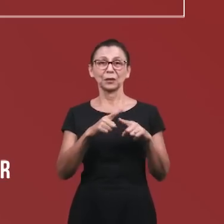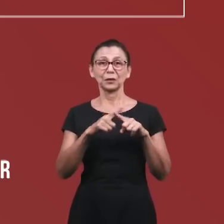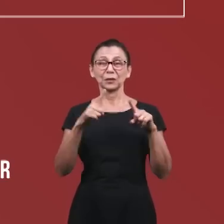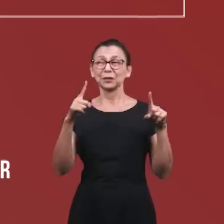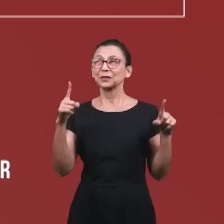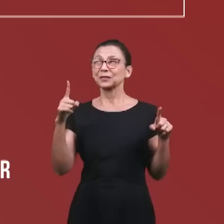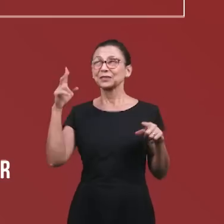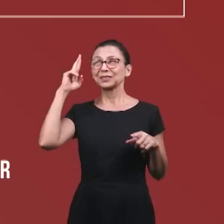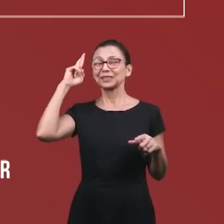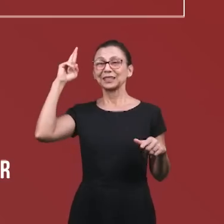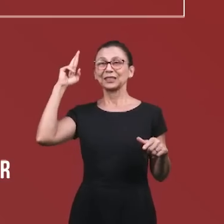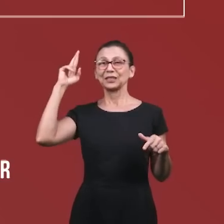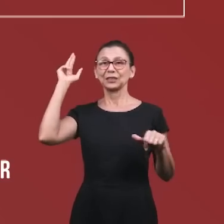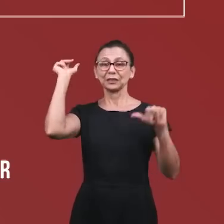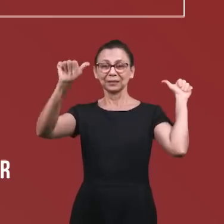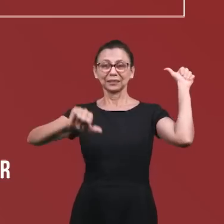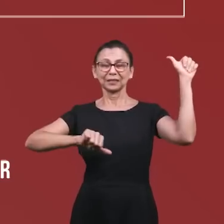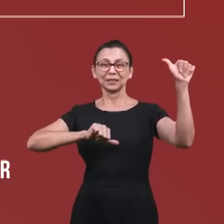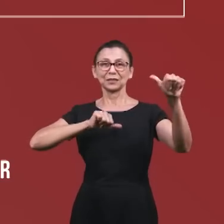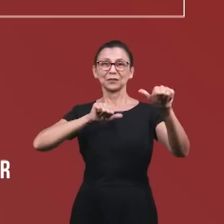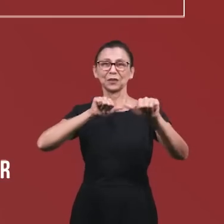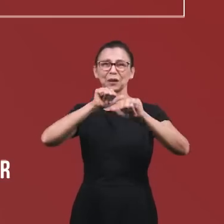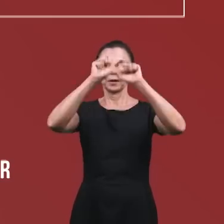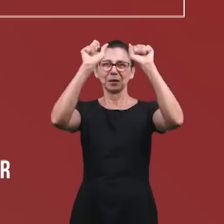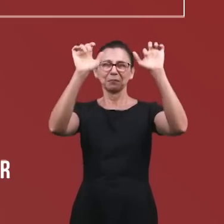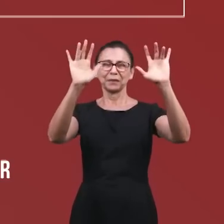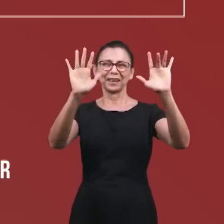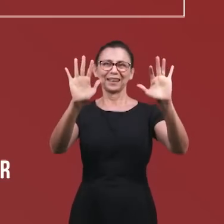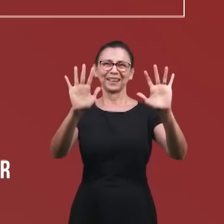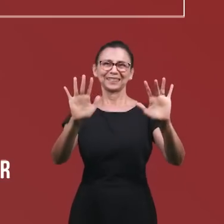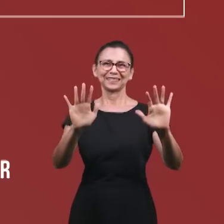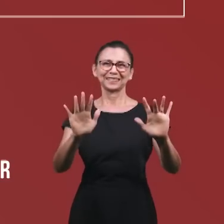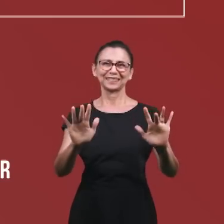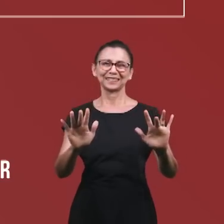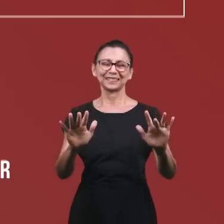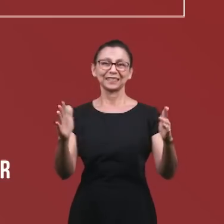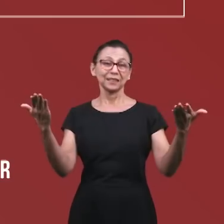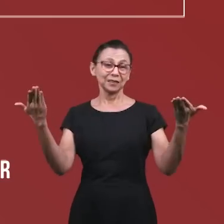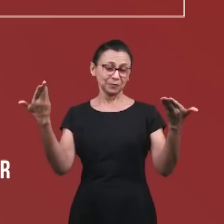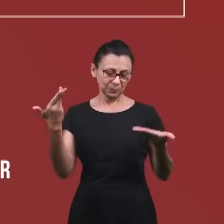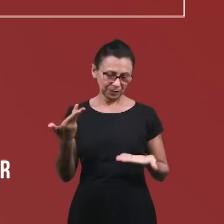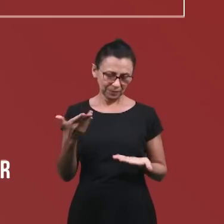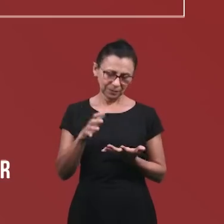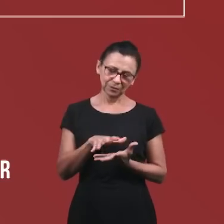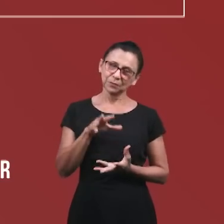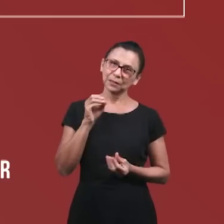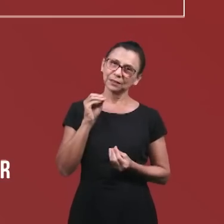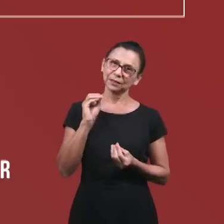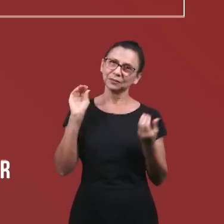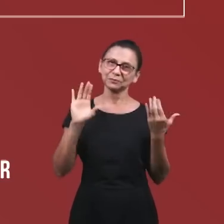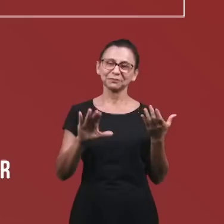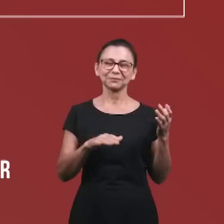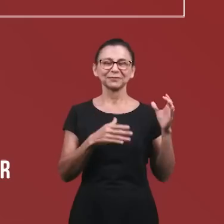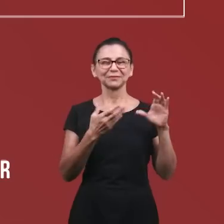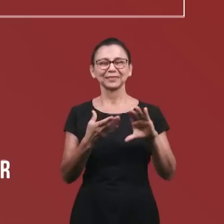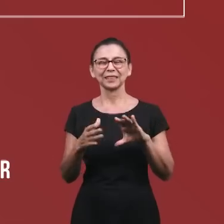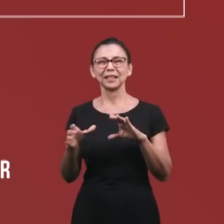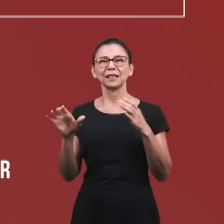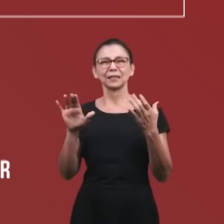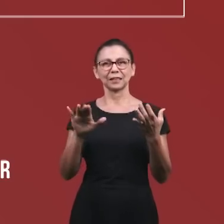de mim com teu amor, como uma flor pequena